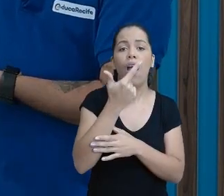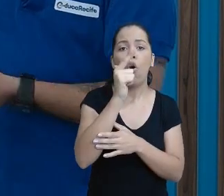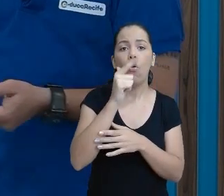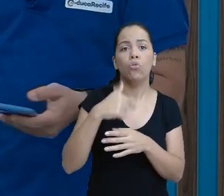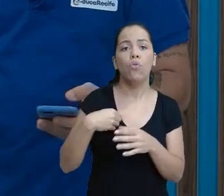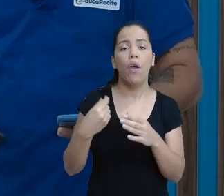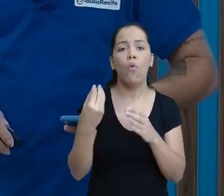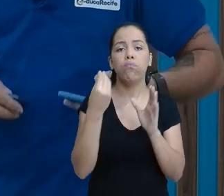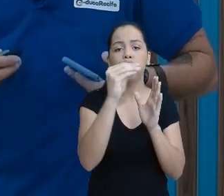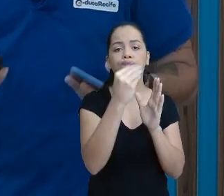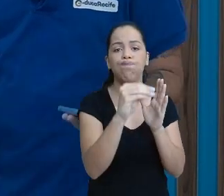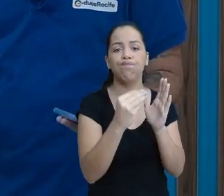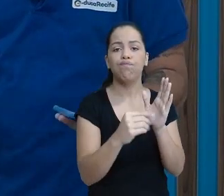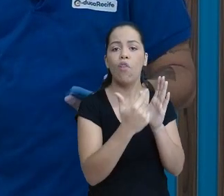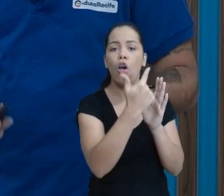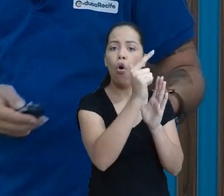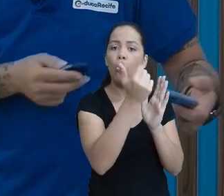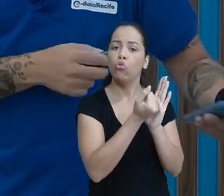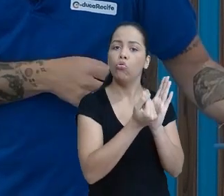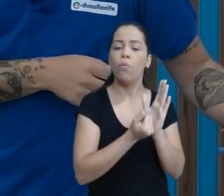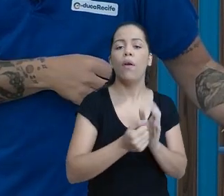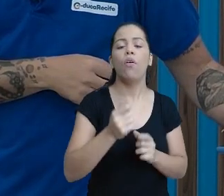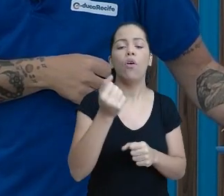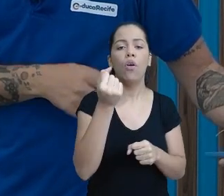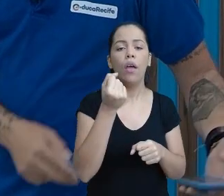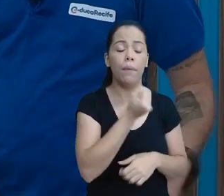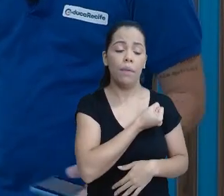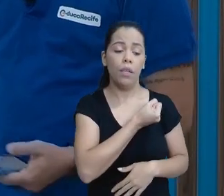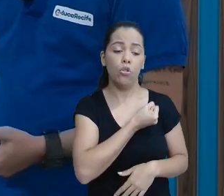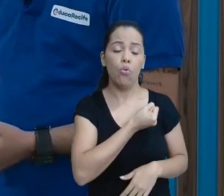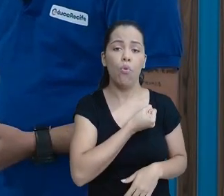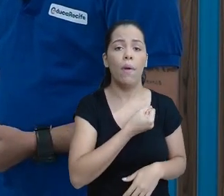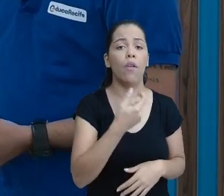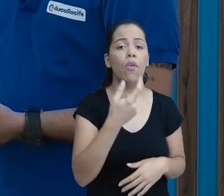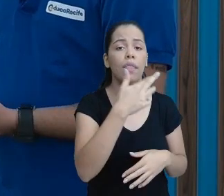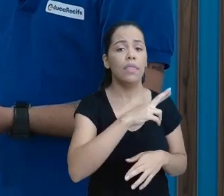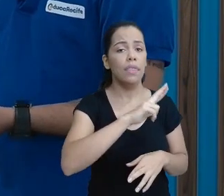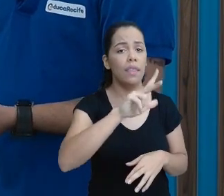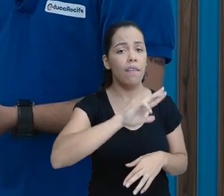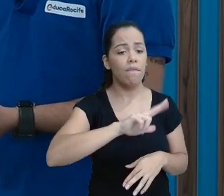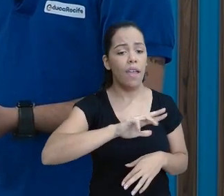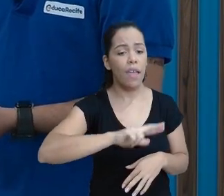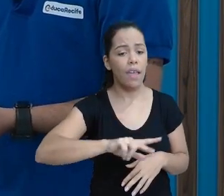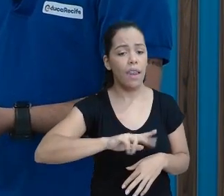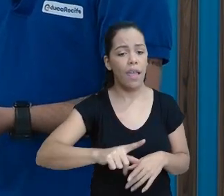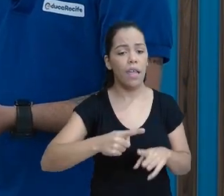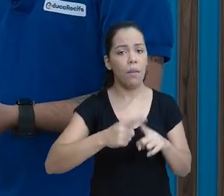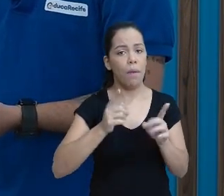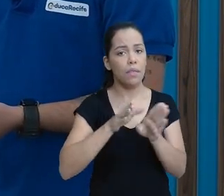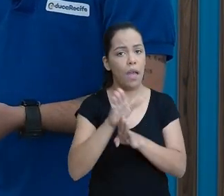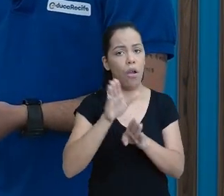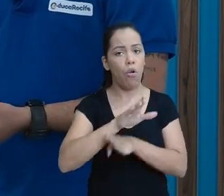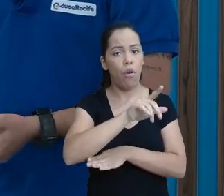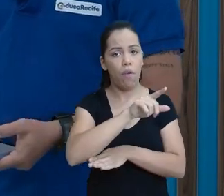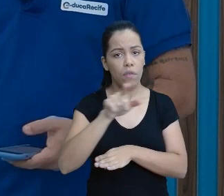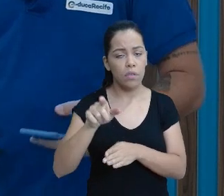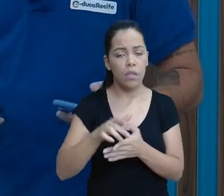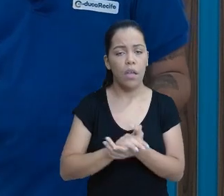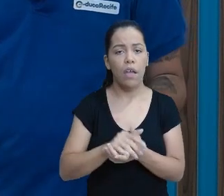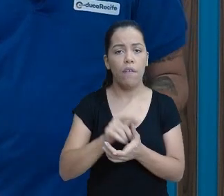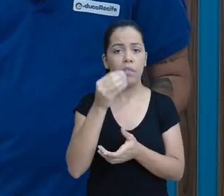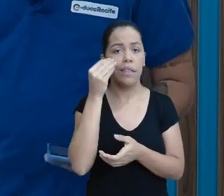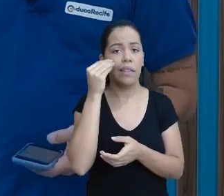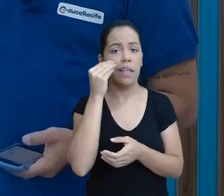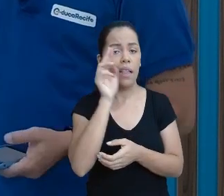valores. Será que se eu fizesse a mesma coisa que eu fiz para o anterior, funcionaria? É a sugestão que eu dou a vocês, tá certo? Você